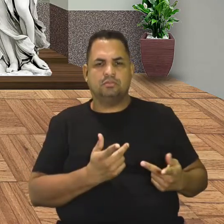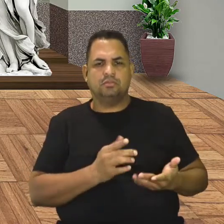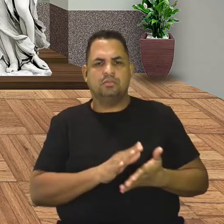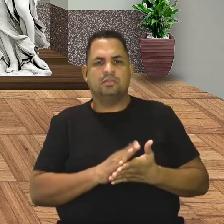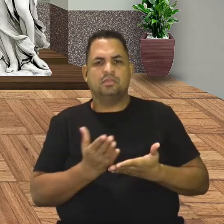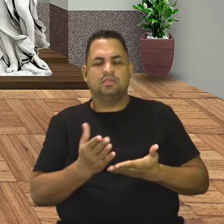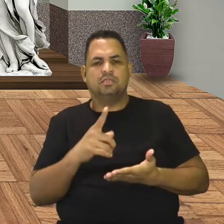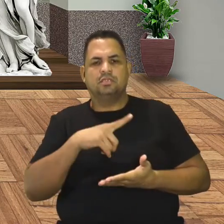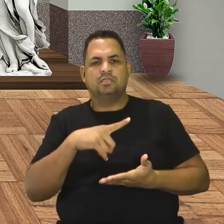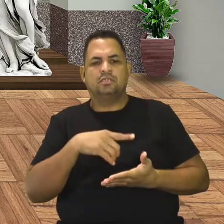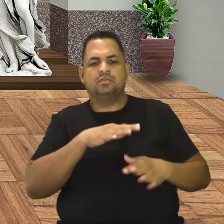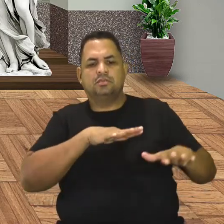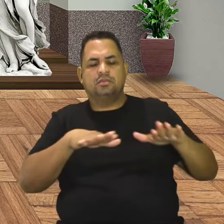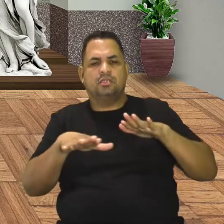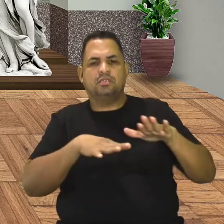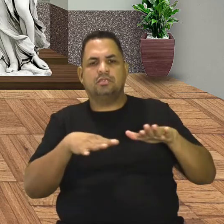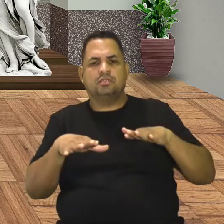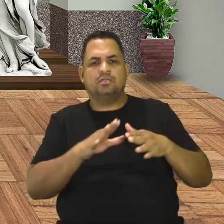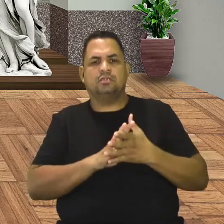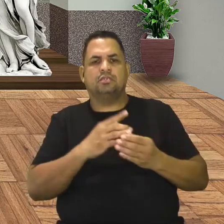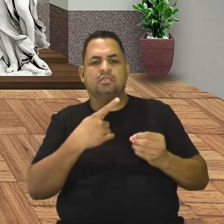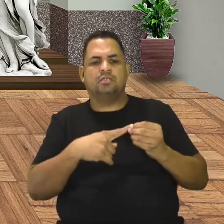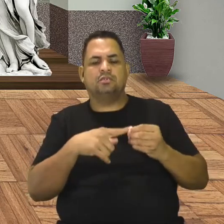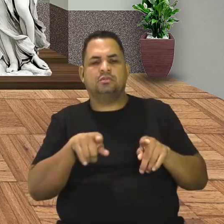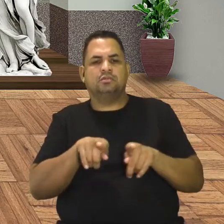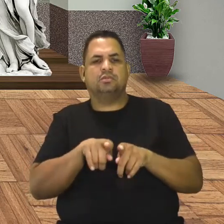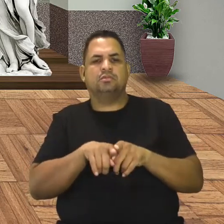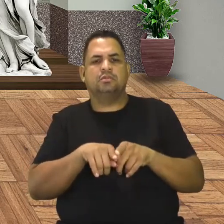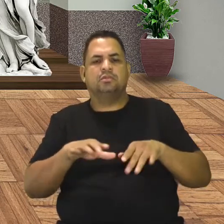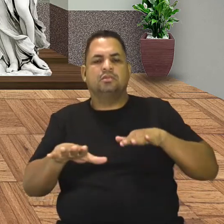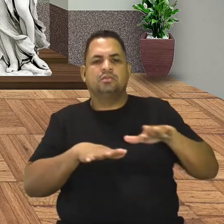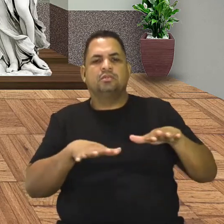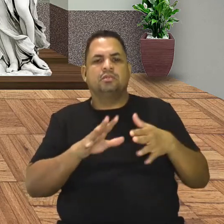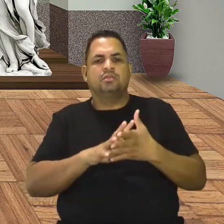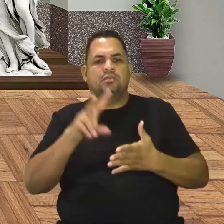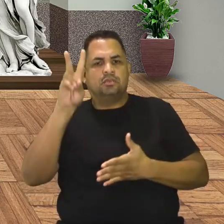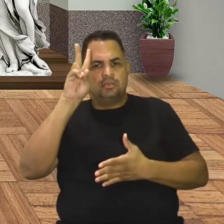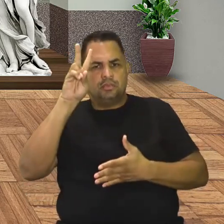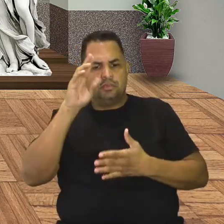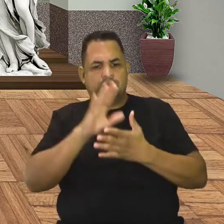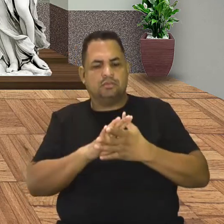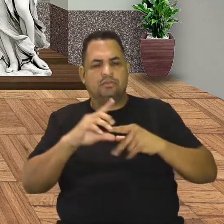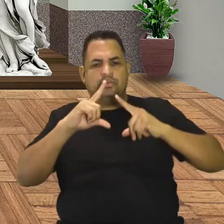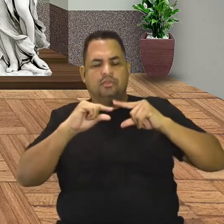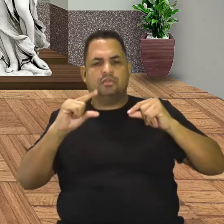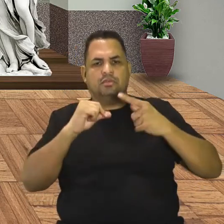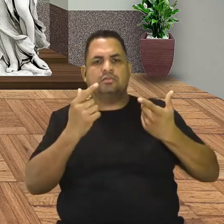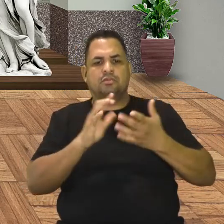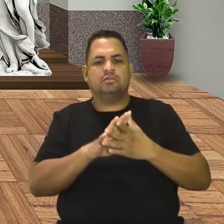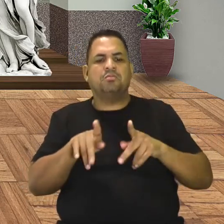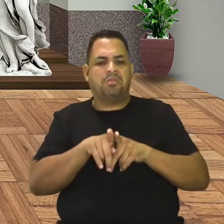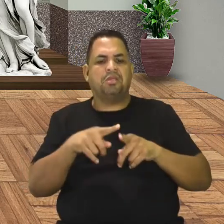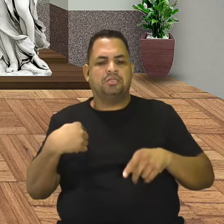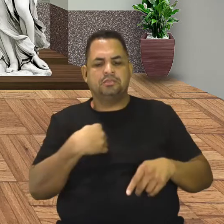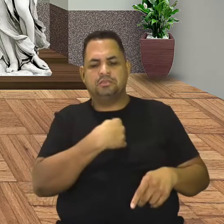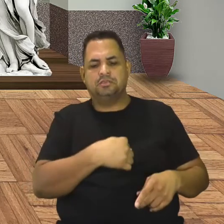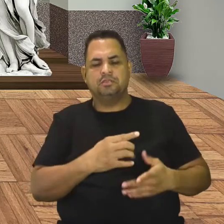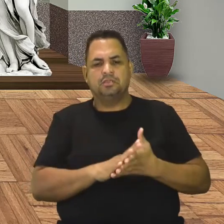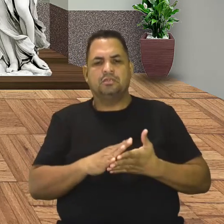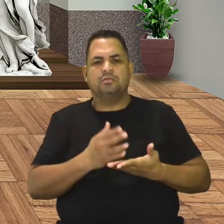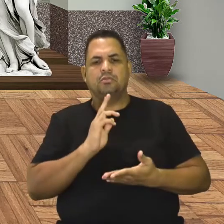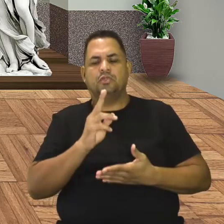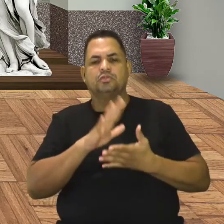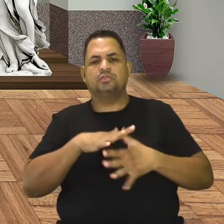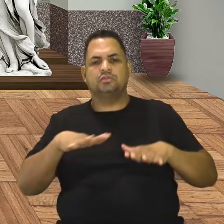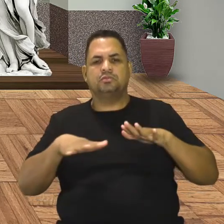temos essa movimentação. A cidade também é em movimento. Lembra que a gente viu o Japão em movimento? A China também ela tem um processo